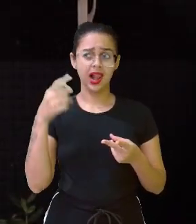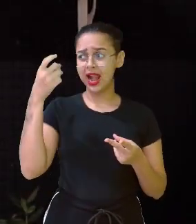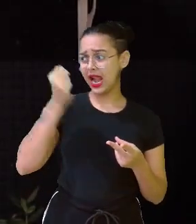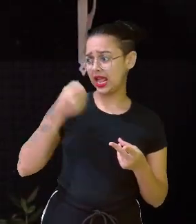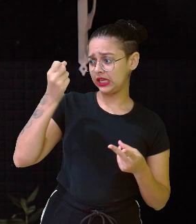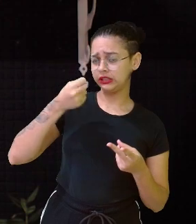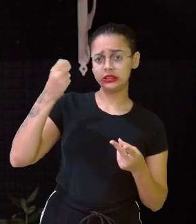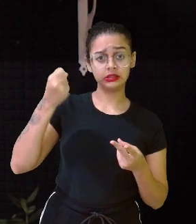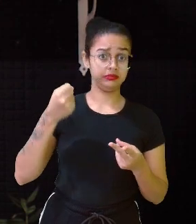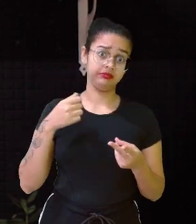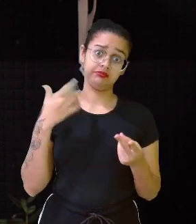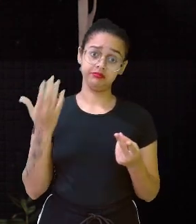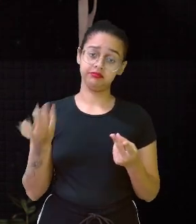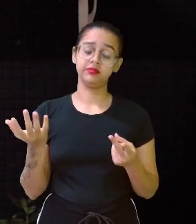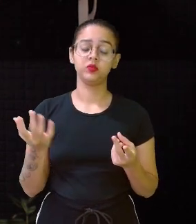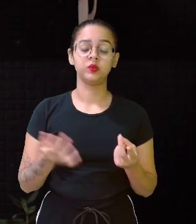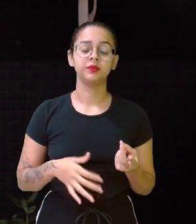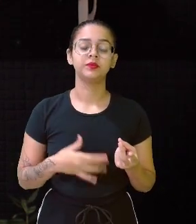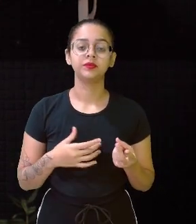Leite, leite.